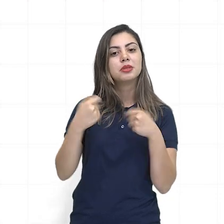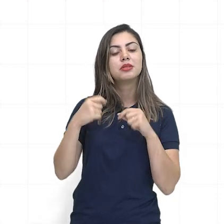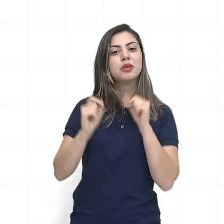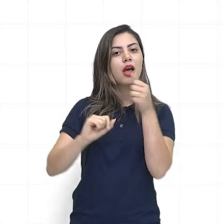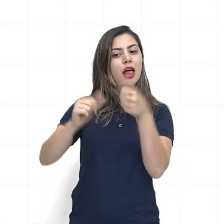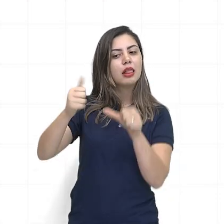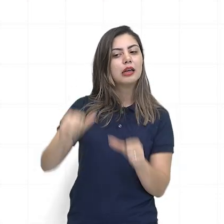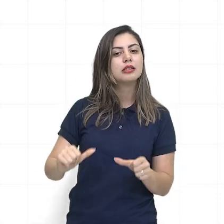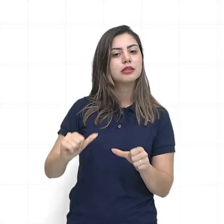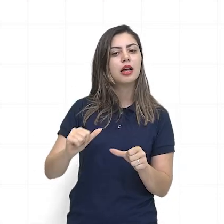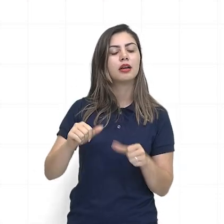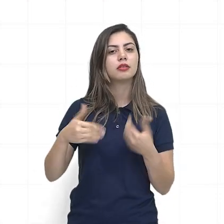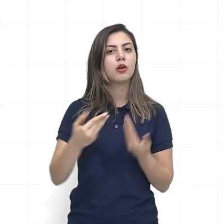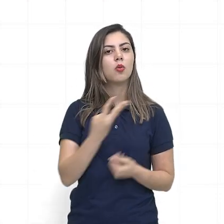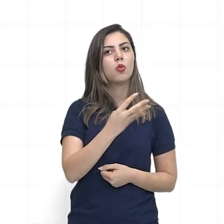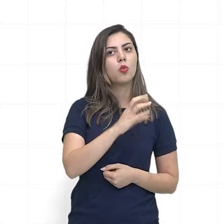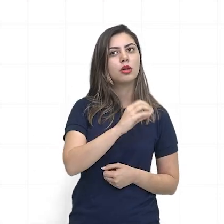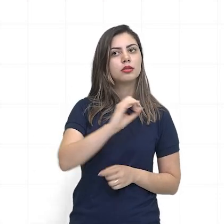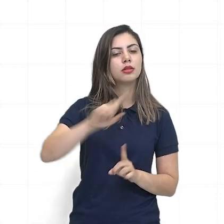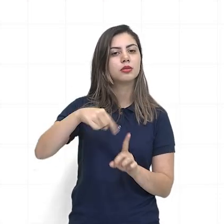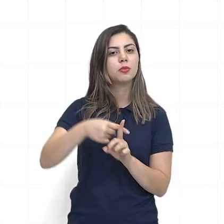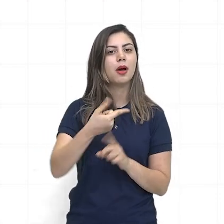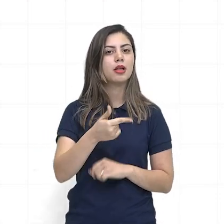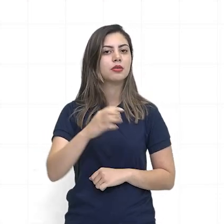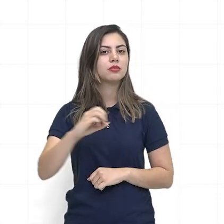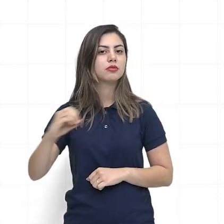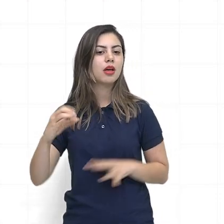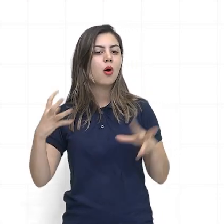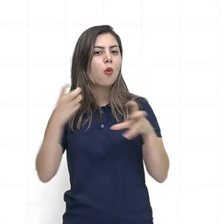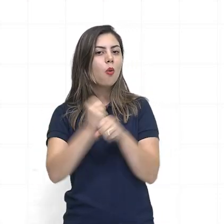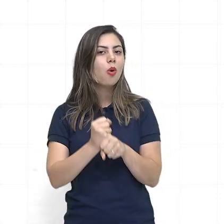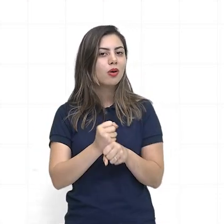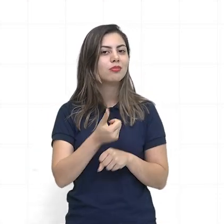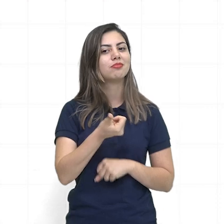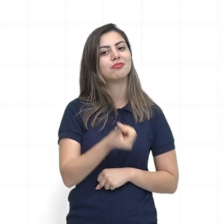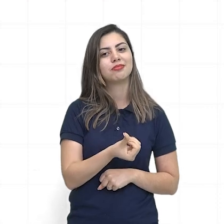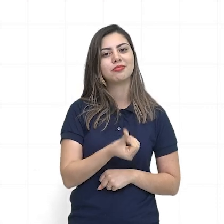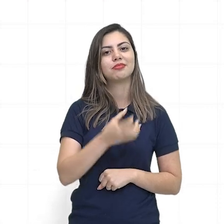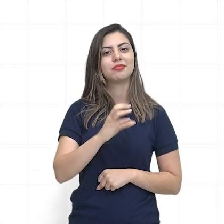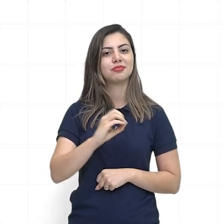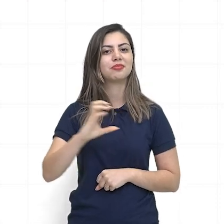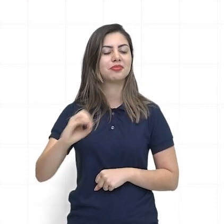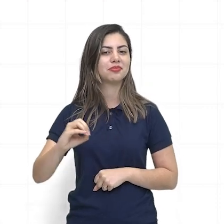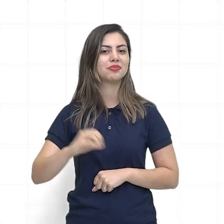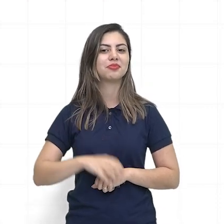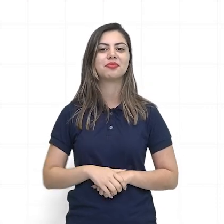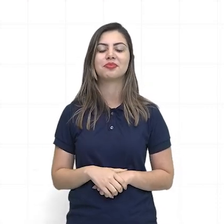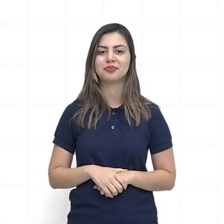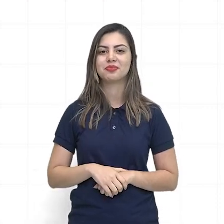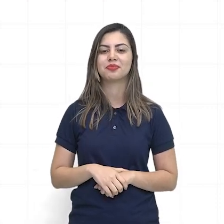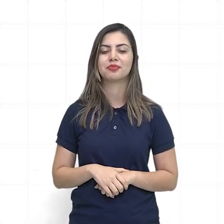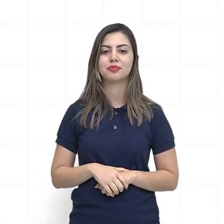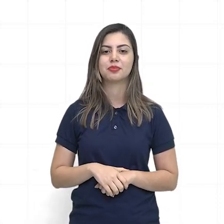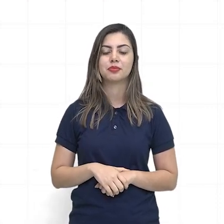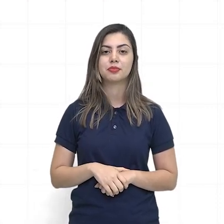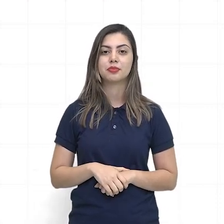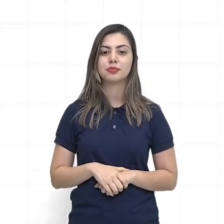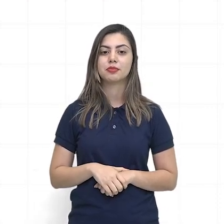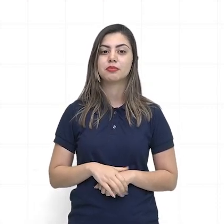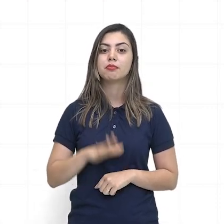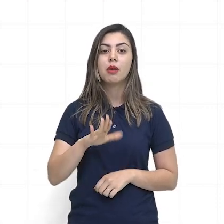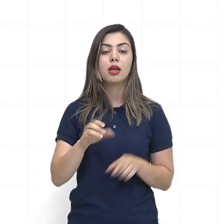né? Ora, 400 mais 200, você exatamente vai ter os 600. Uma